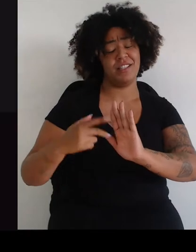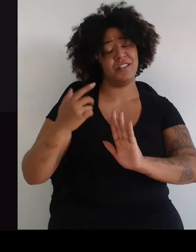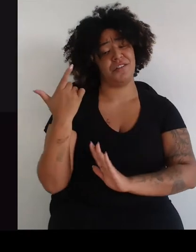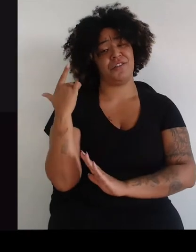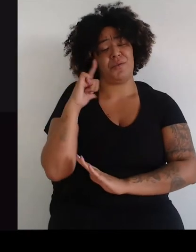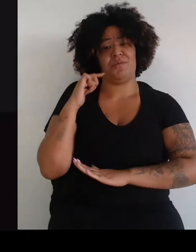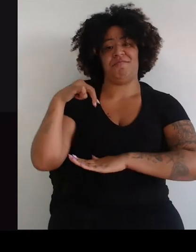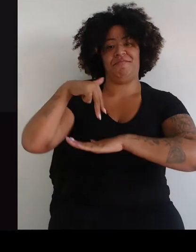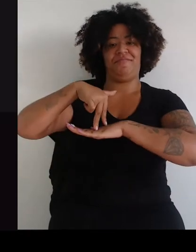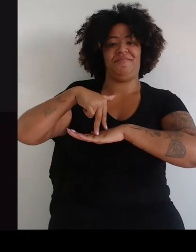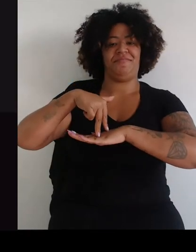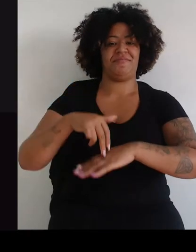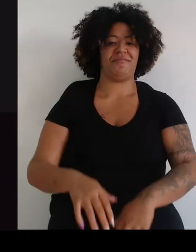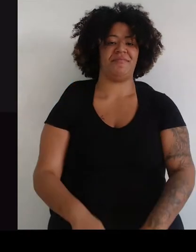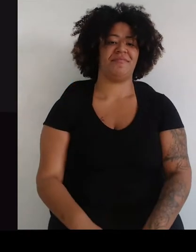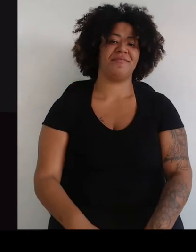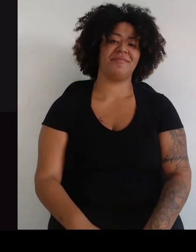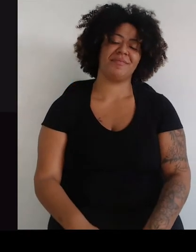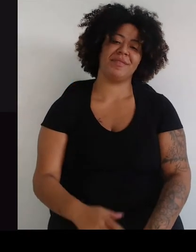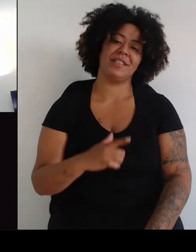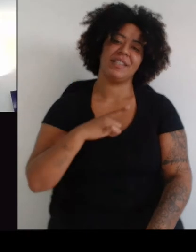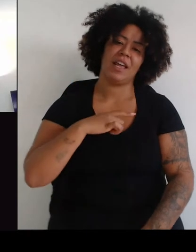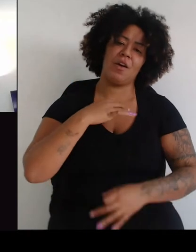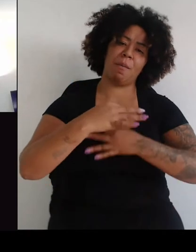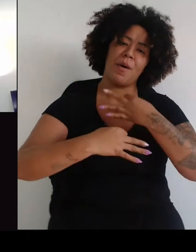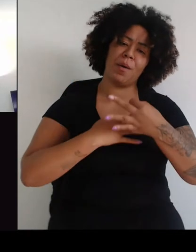impressão sobre as minhas anteriores